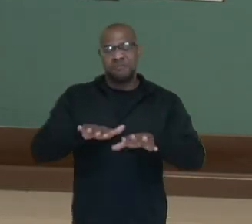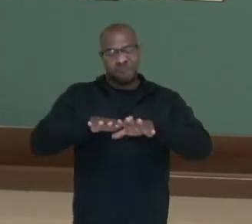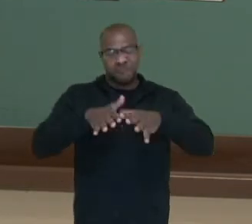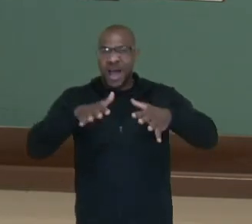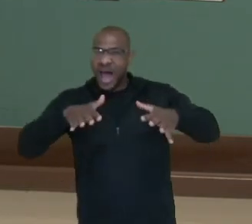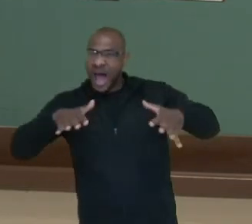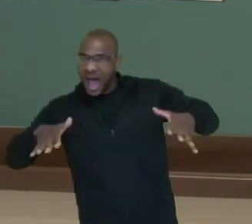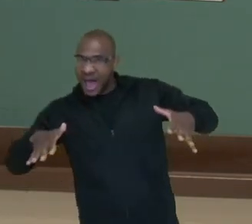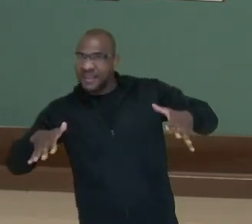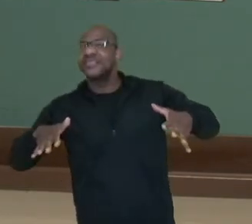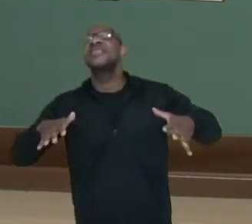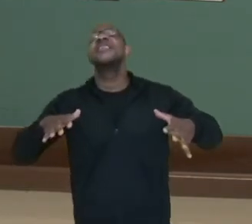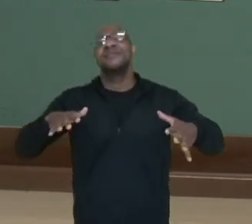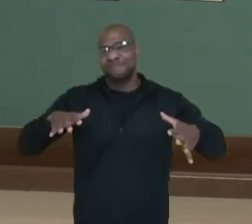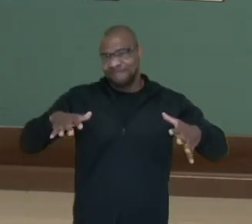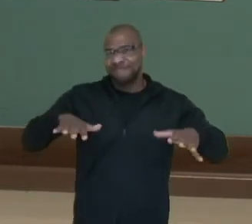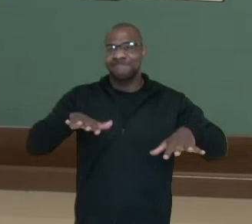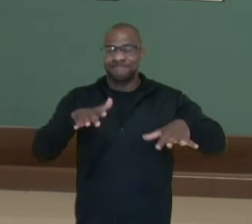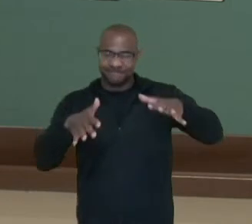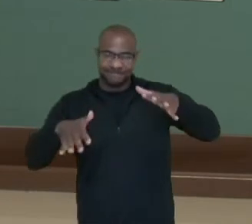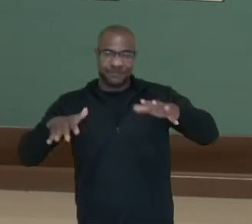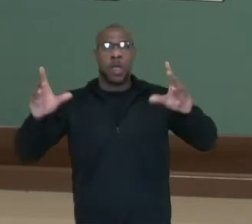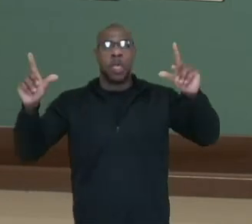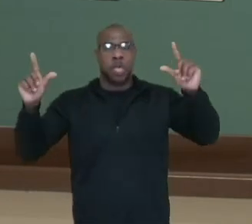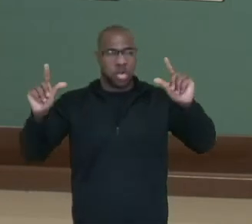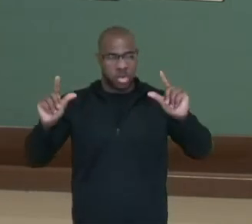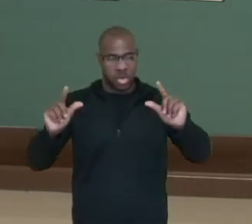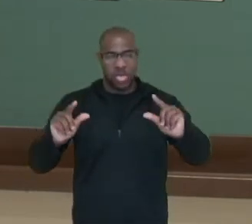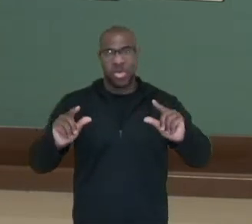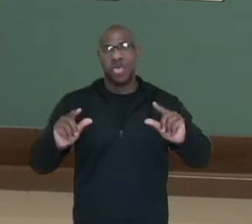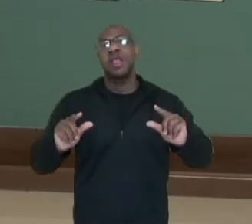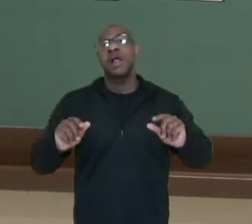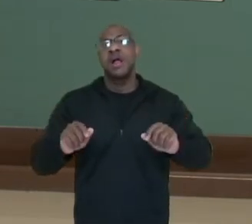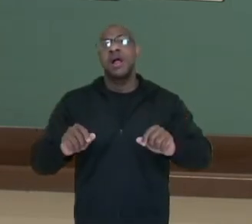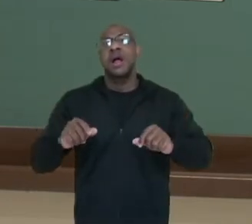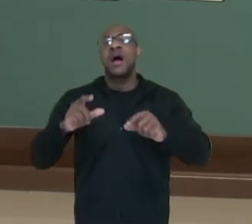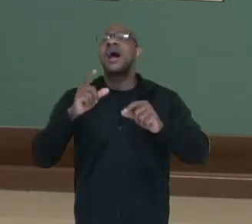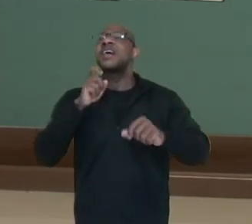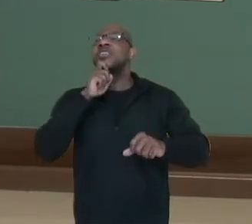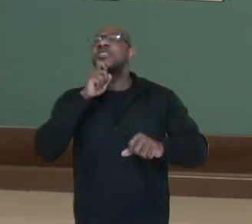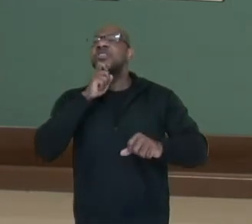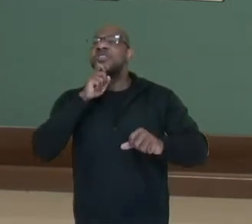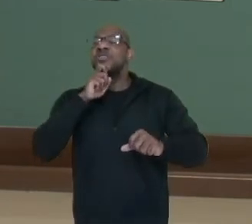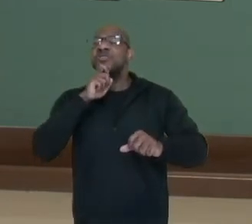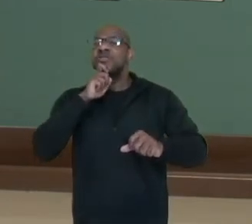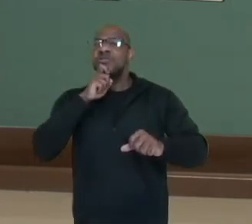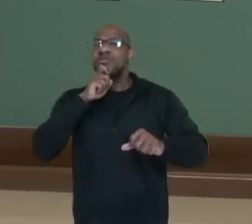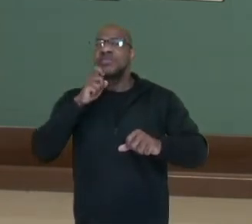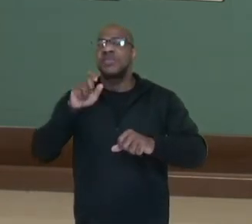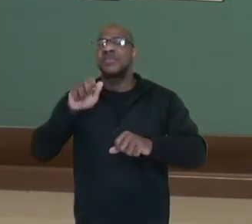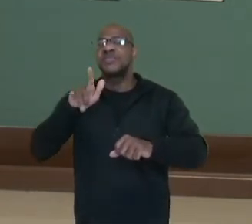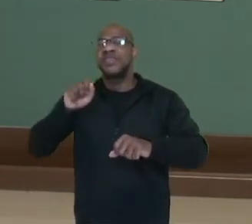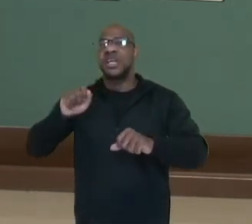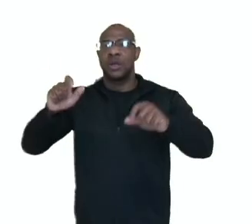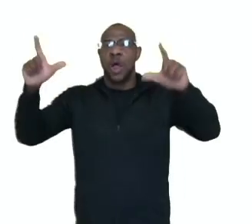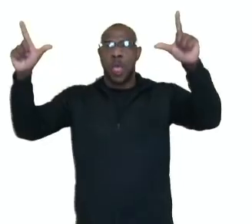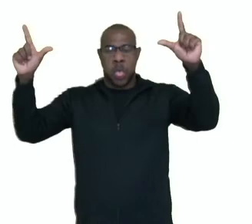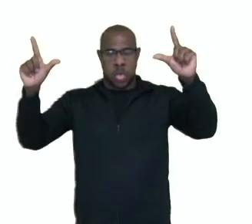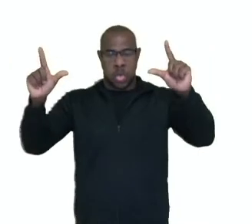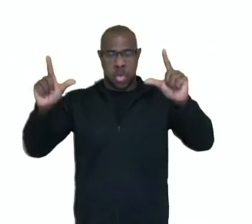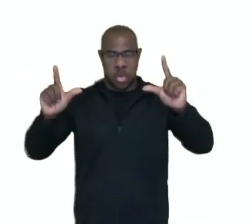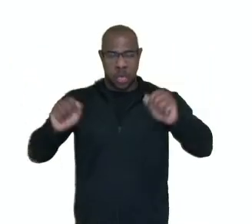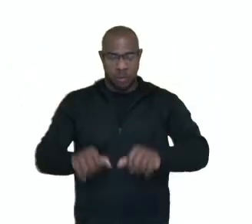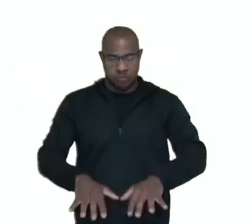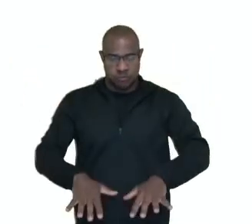são desencadeados por conta do aquecimento global. Uma importante função, falando em aquecimento global, né? Uma